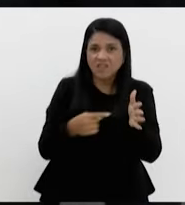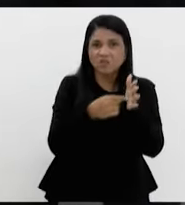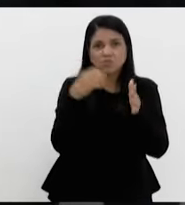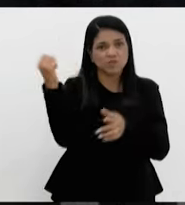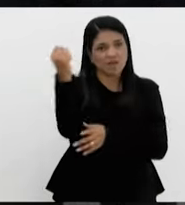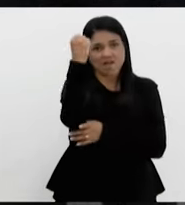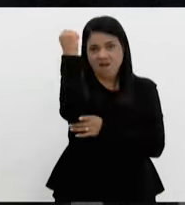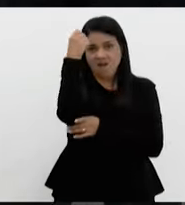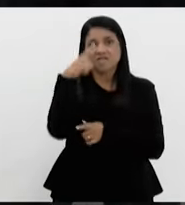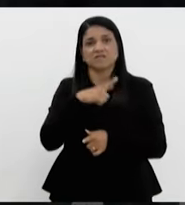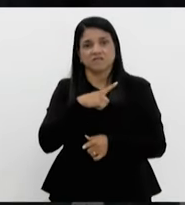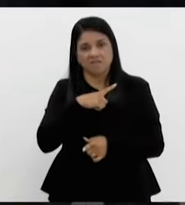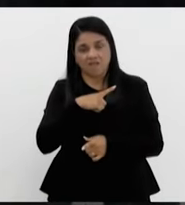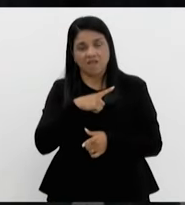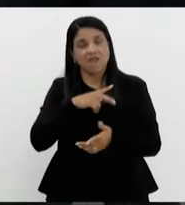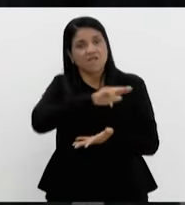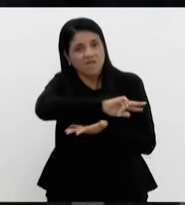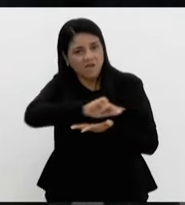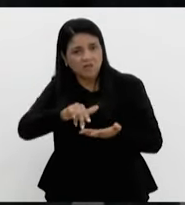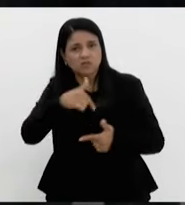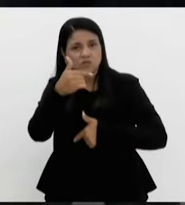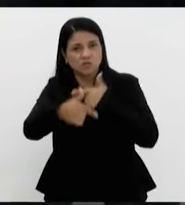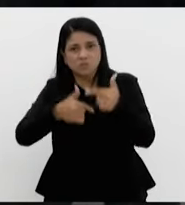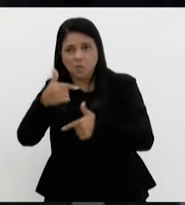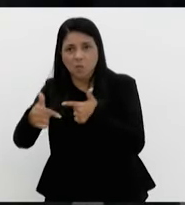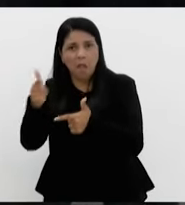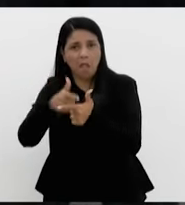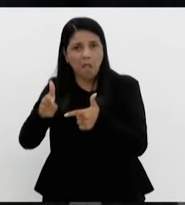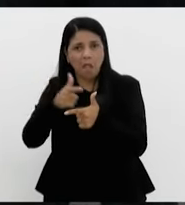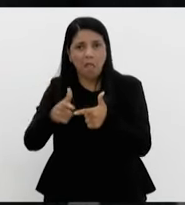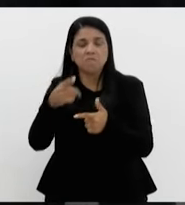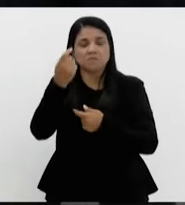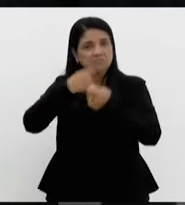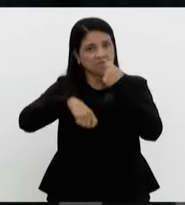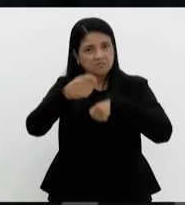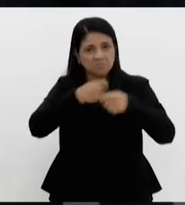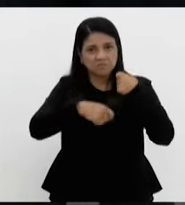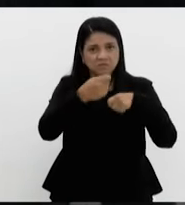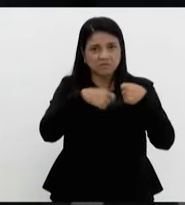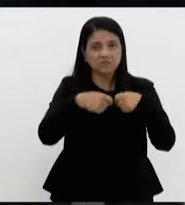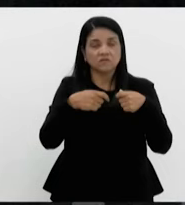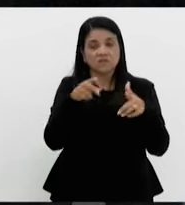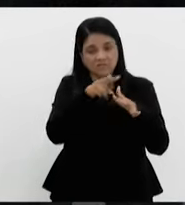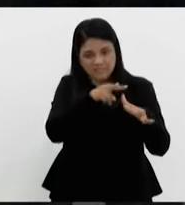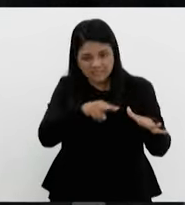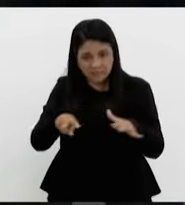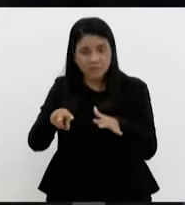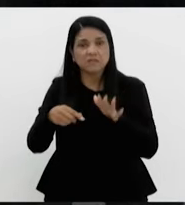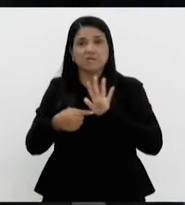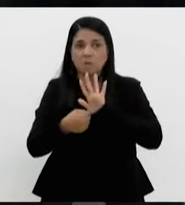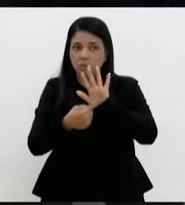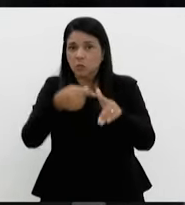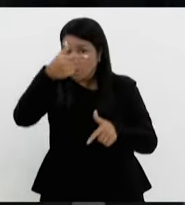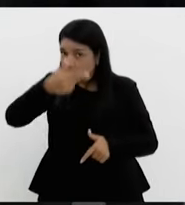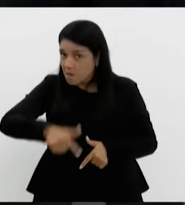feitos, além de vários problemas de caráter administrativo, essa semana a gente vai revelar mais